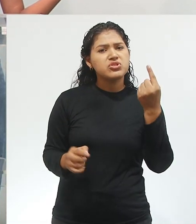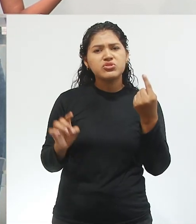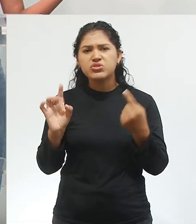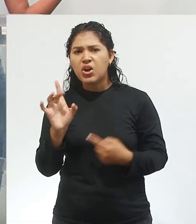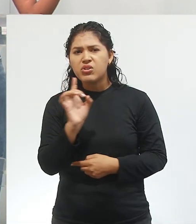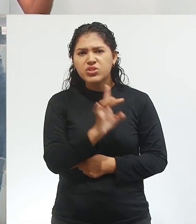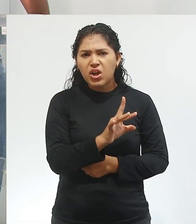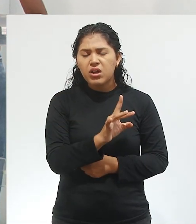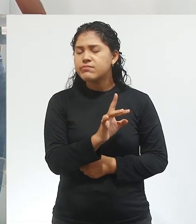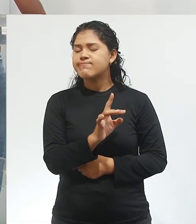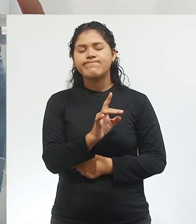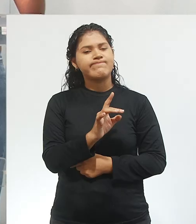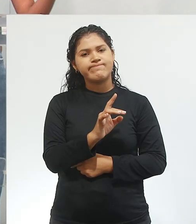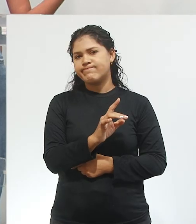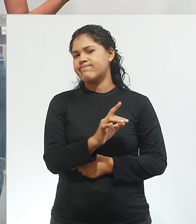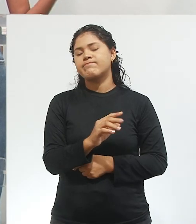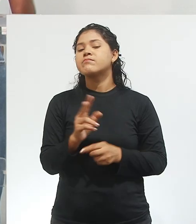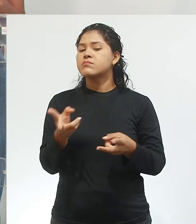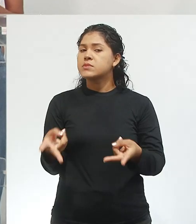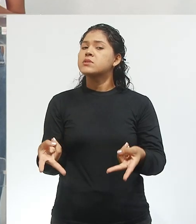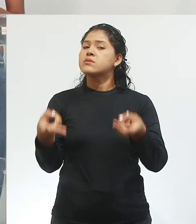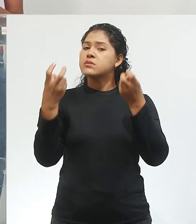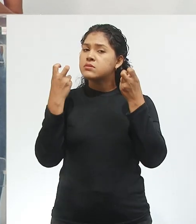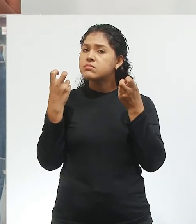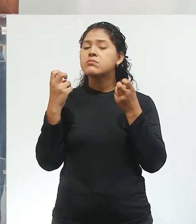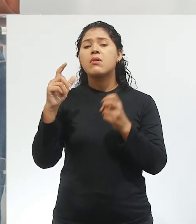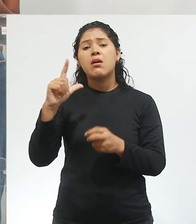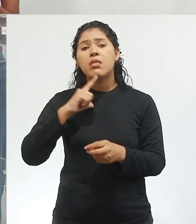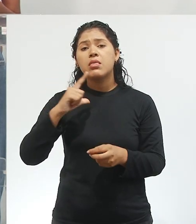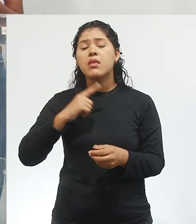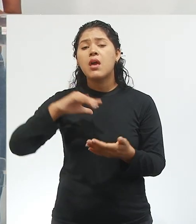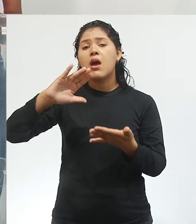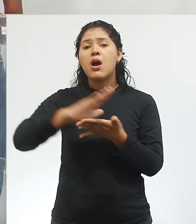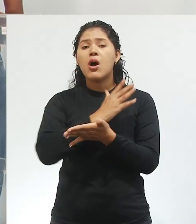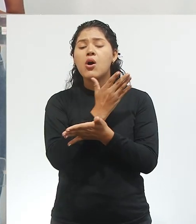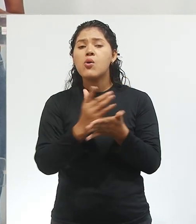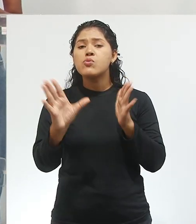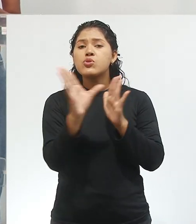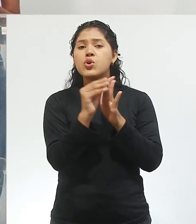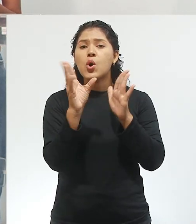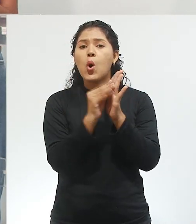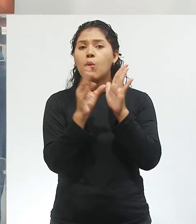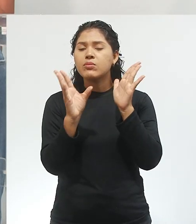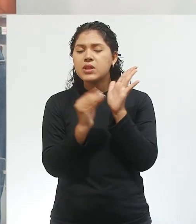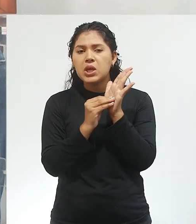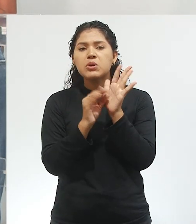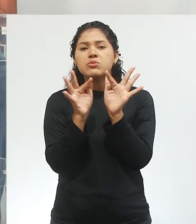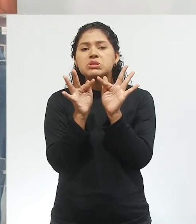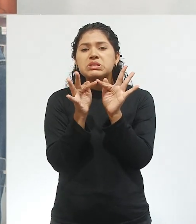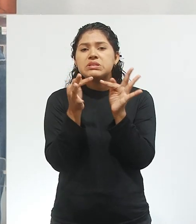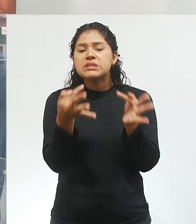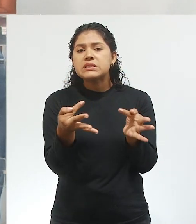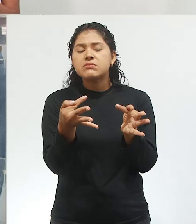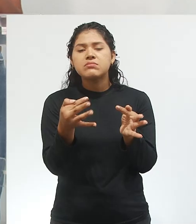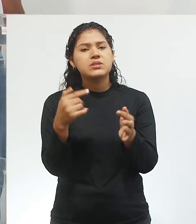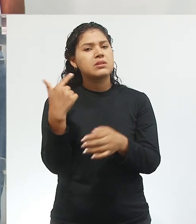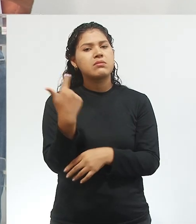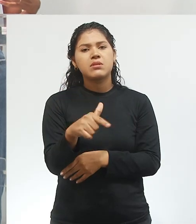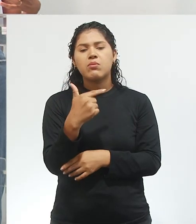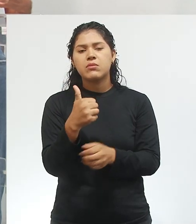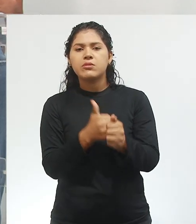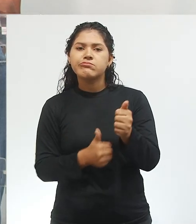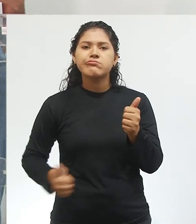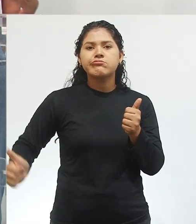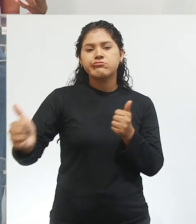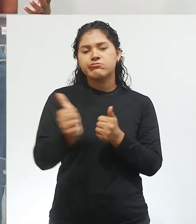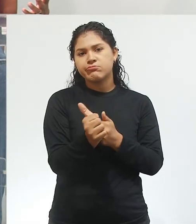percebam, né? Existem conteúdos que são privilegiados em relação a outros. E a nossa